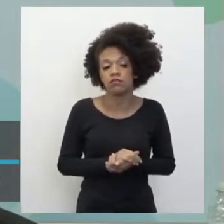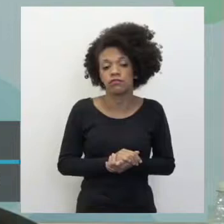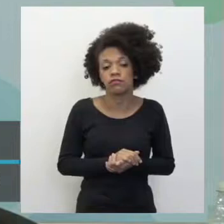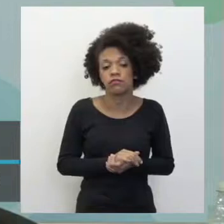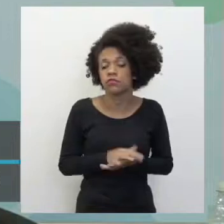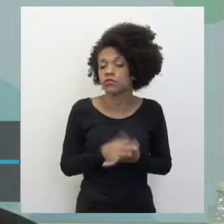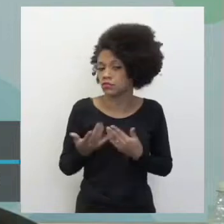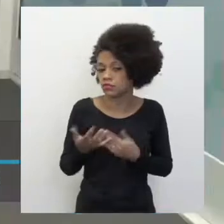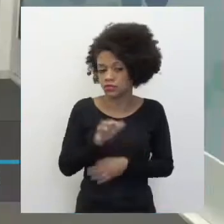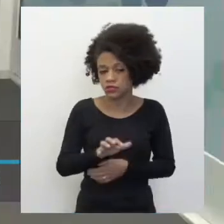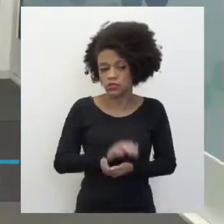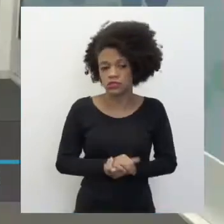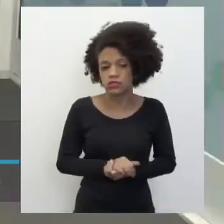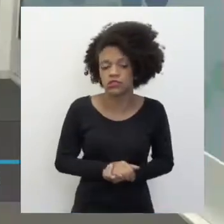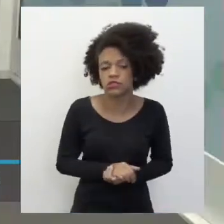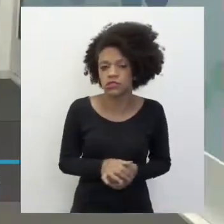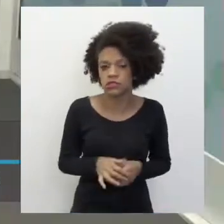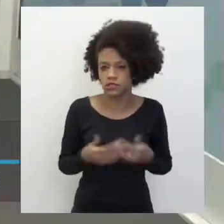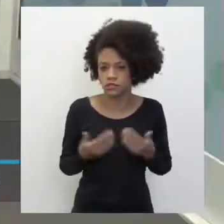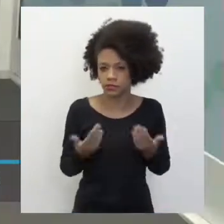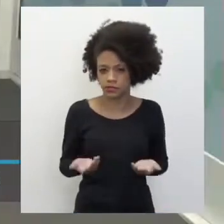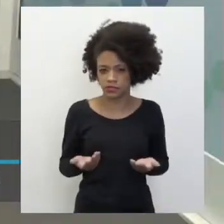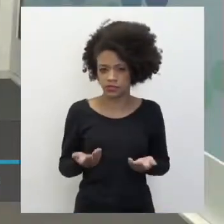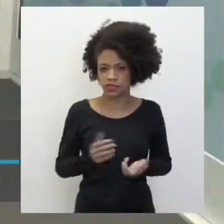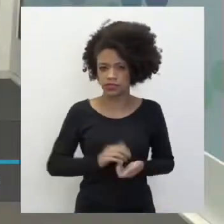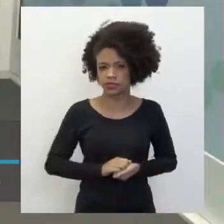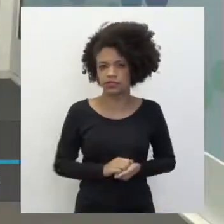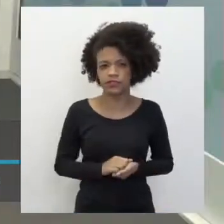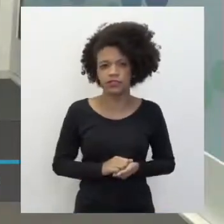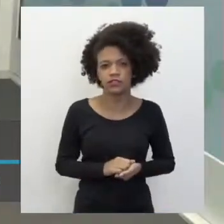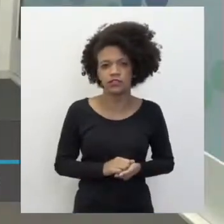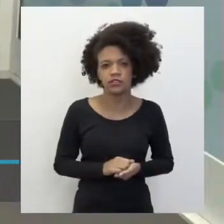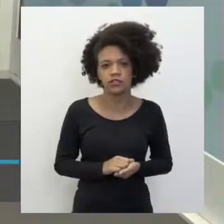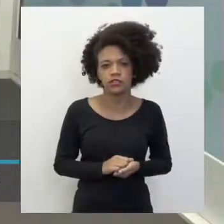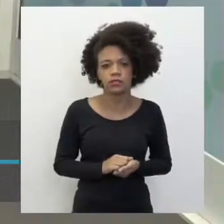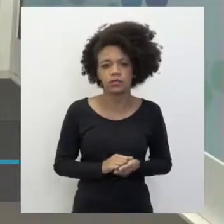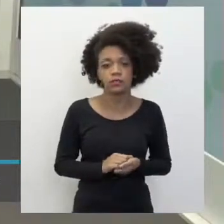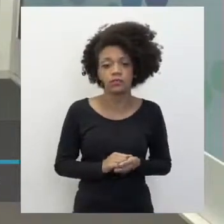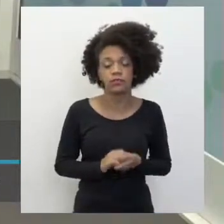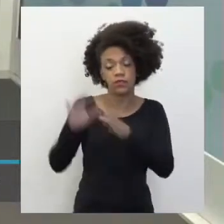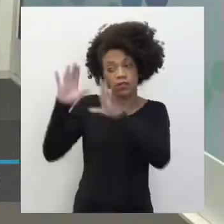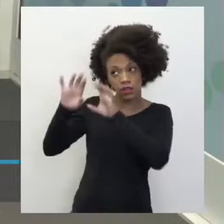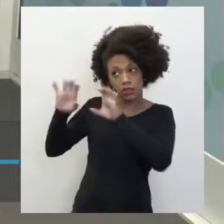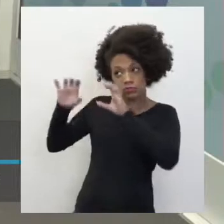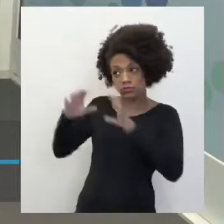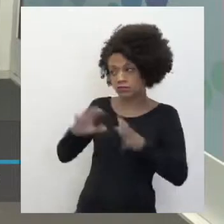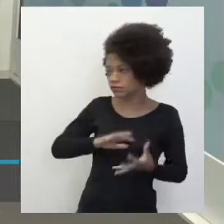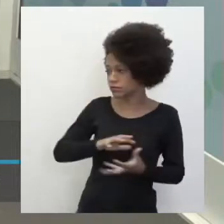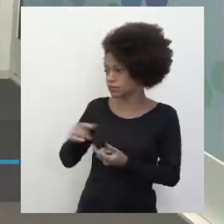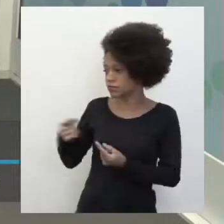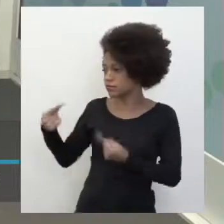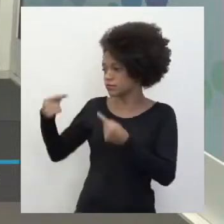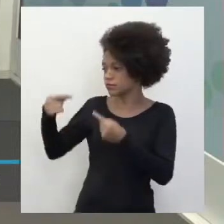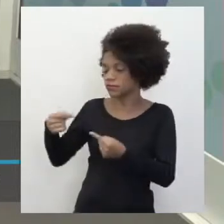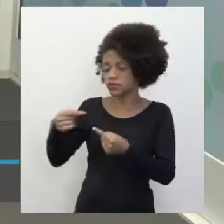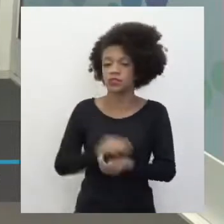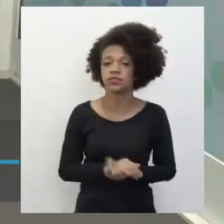E é isso. No céu ameaça a terra? Não subiu mais para mim. Nem aqui.